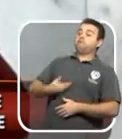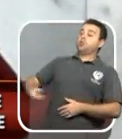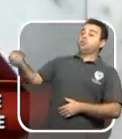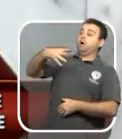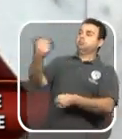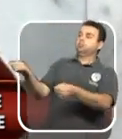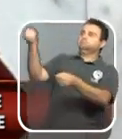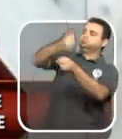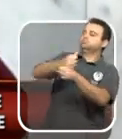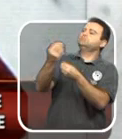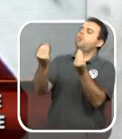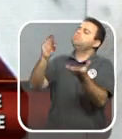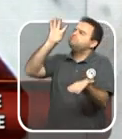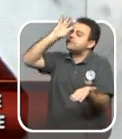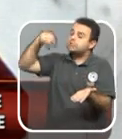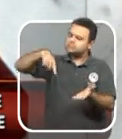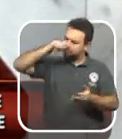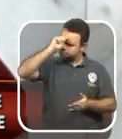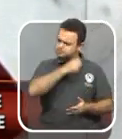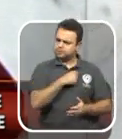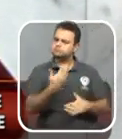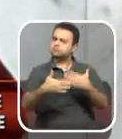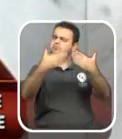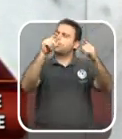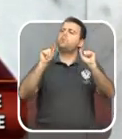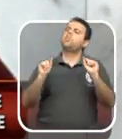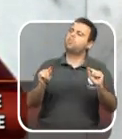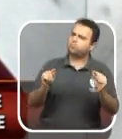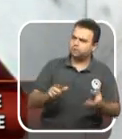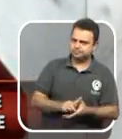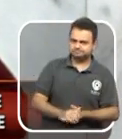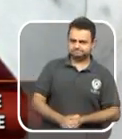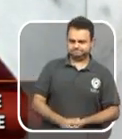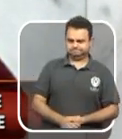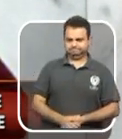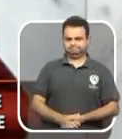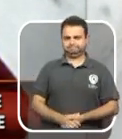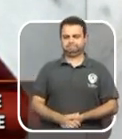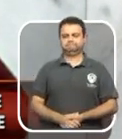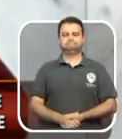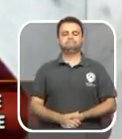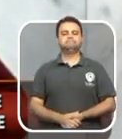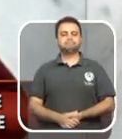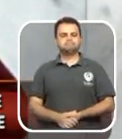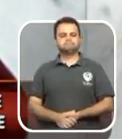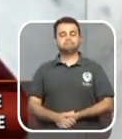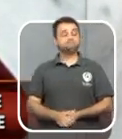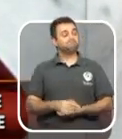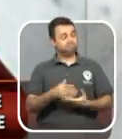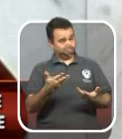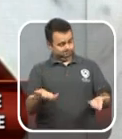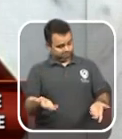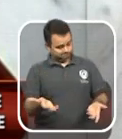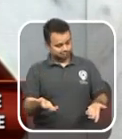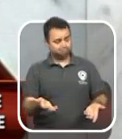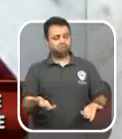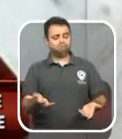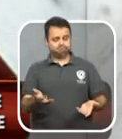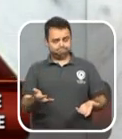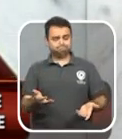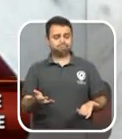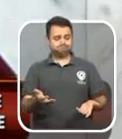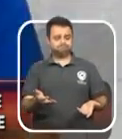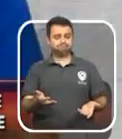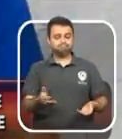também nas esferas estadual e federal, né, com essas mudanças aí no governo, quais são suas perspectivas para São José do Rio